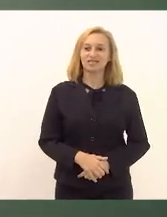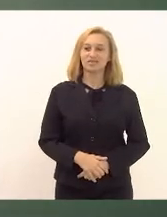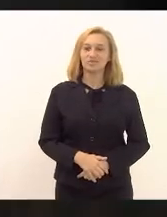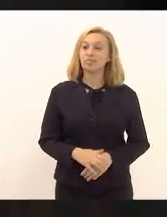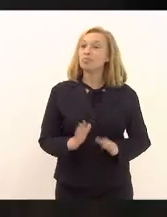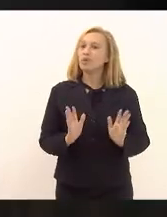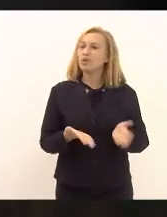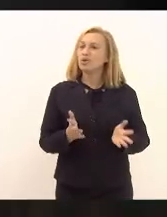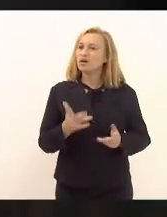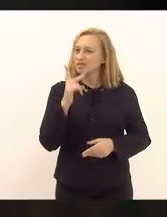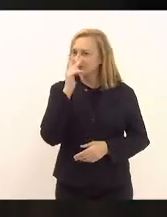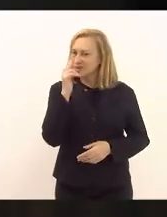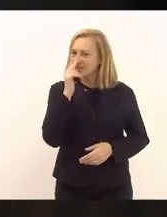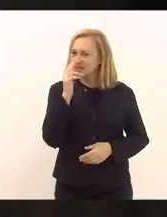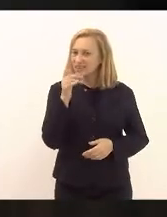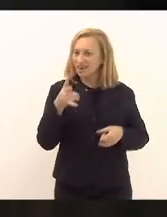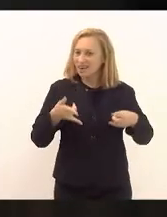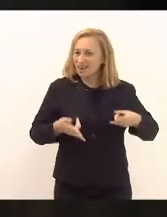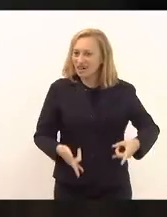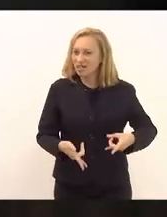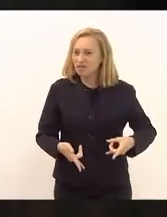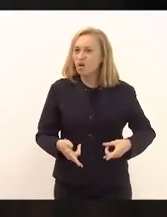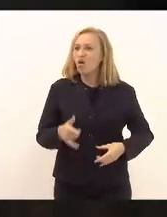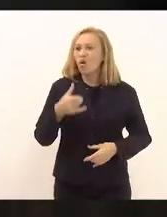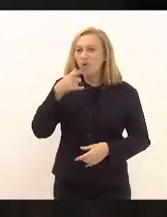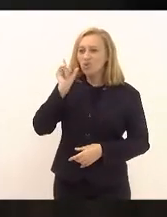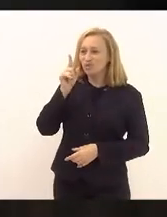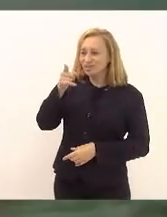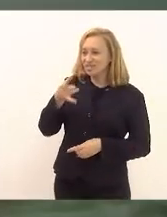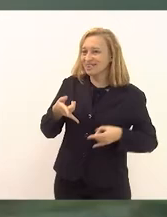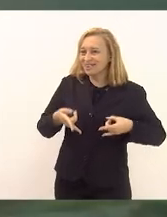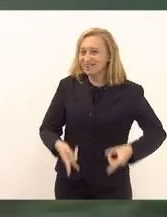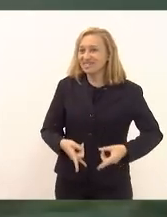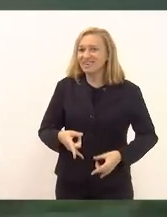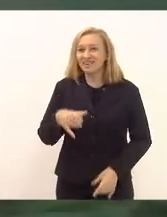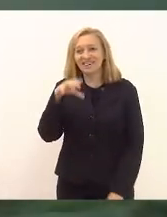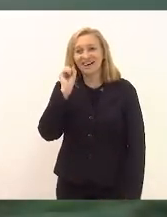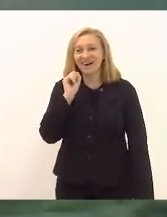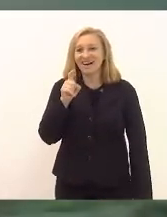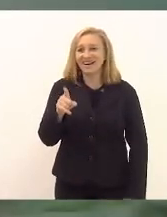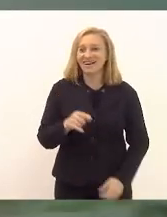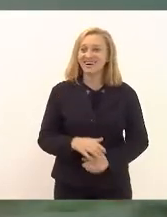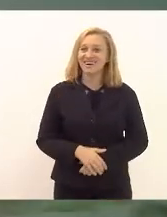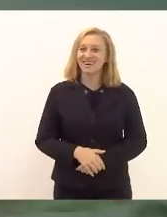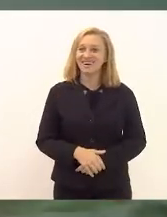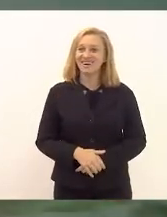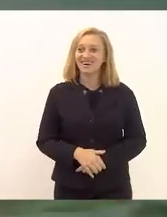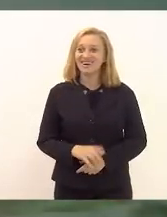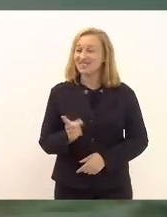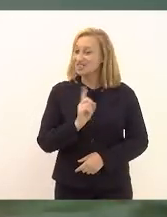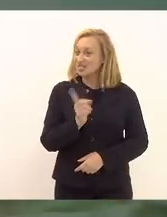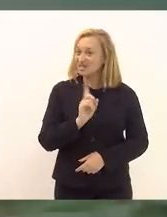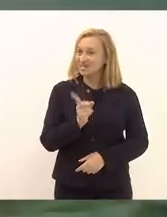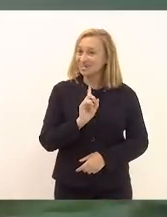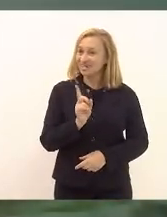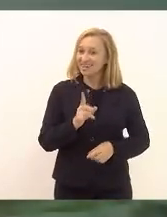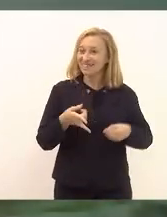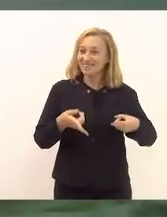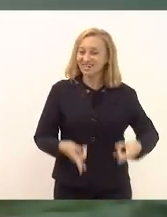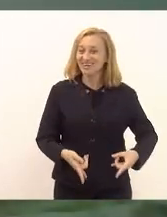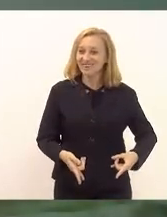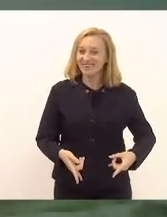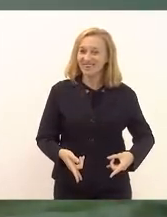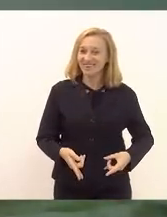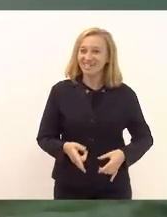Hoje não está aparecendo a cama, porque ontem o senhor estava deitado a cama, ia lá aí atrás, aí a cama. Agora, não, sim. Não é cama, não, é um